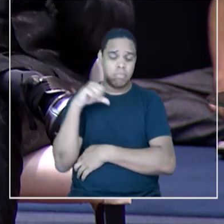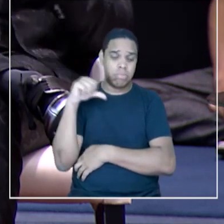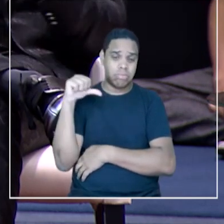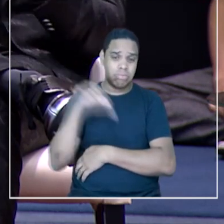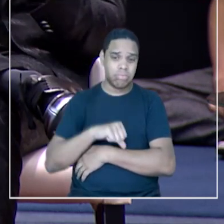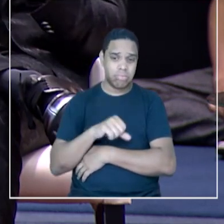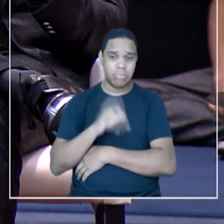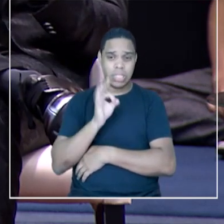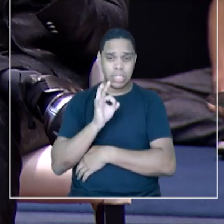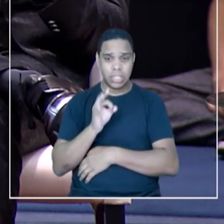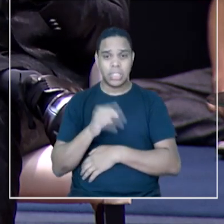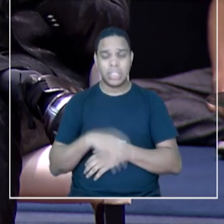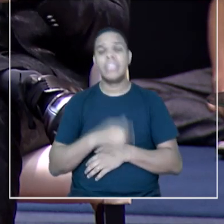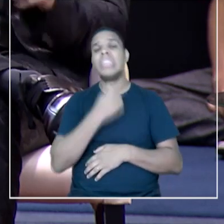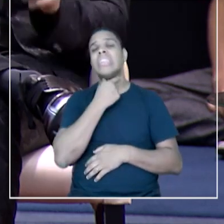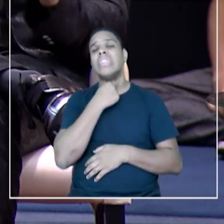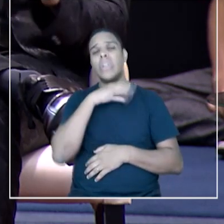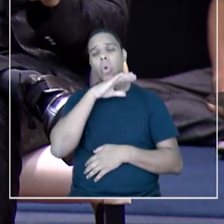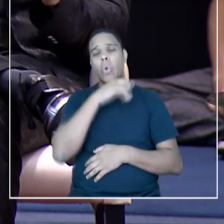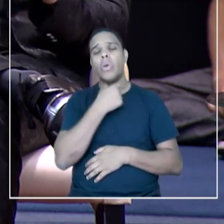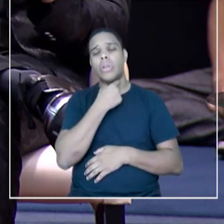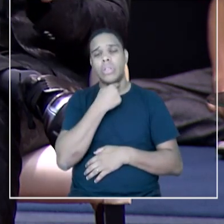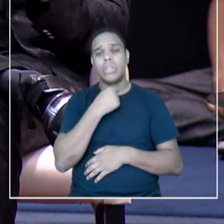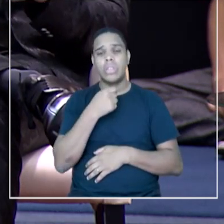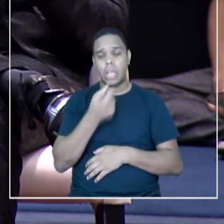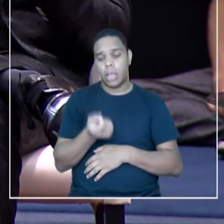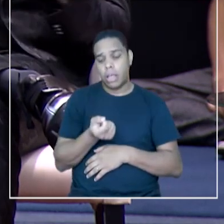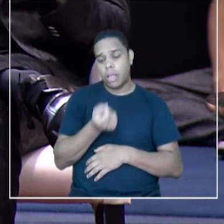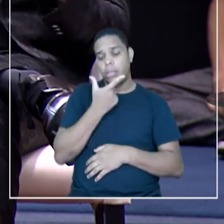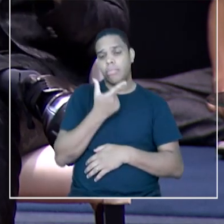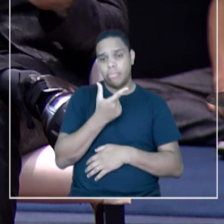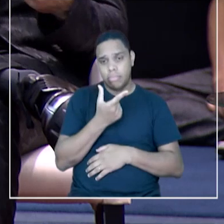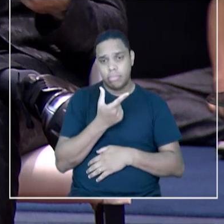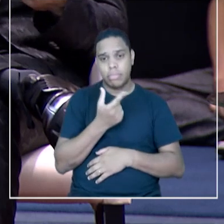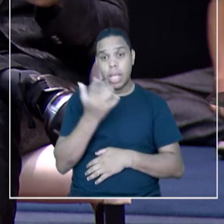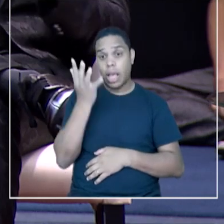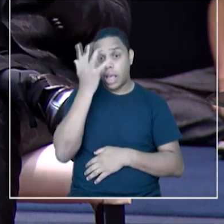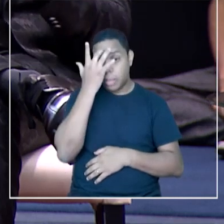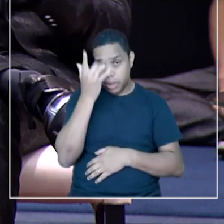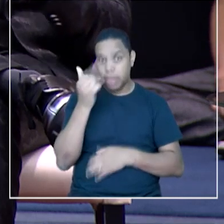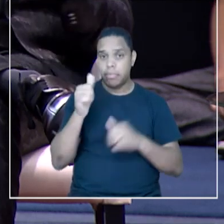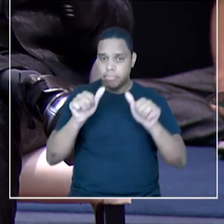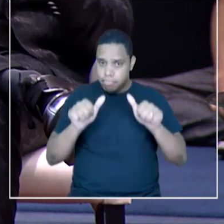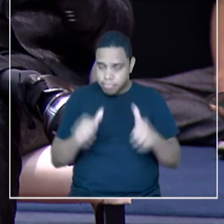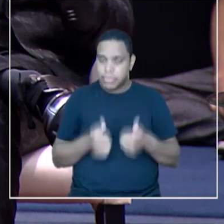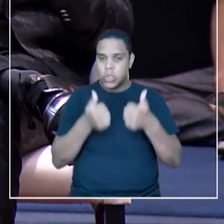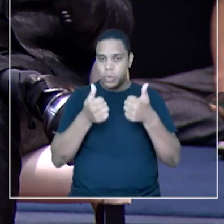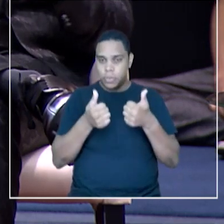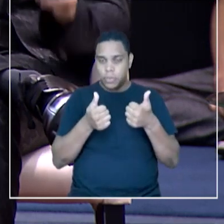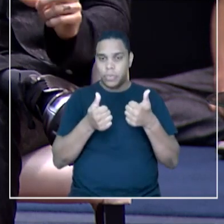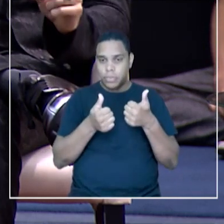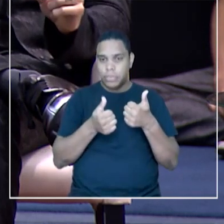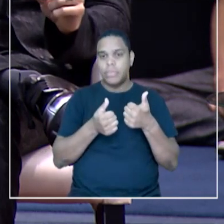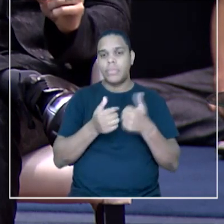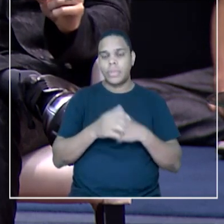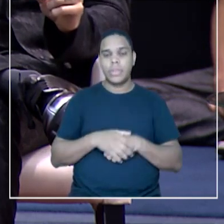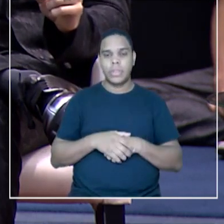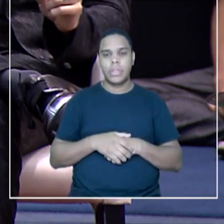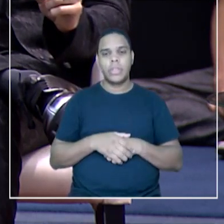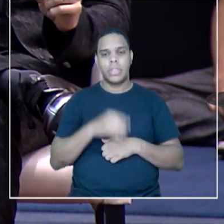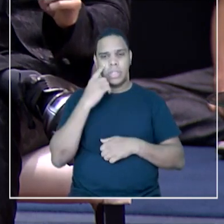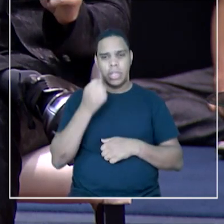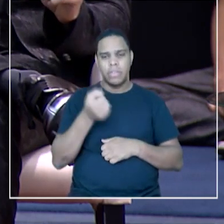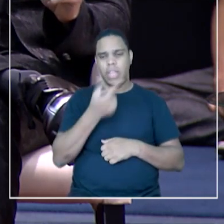Eu estava com a garganta ruim, eu tomei um antibiótico, e no dia seguinte eu acordei melhor, né? Ali estava me sentindo bem. Aí eu olhei para o